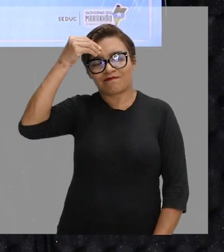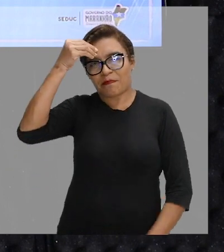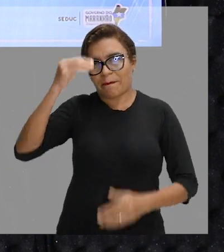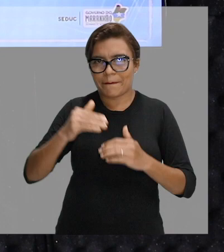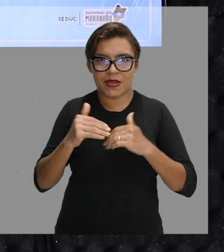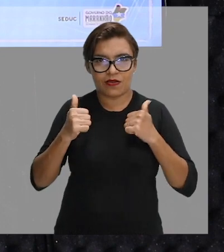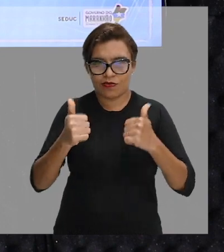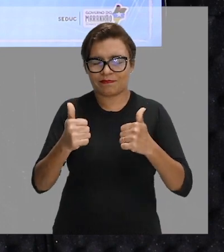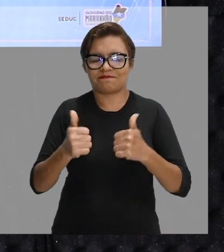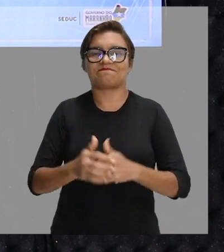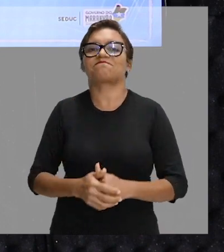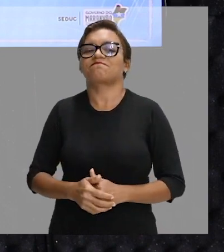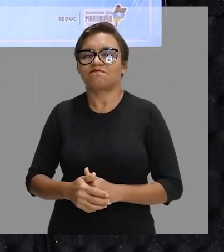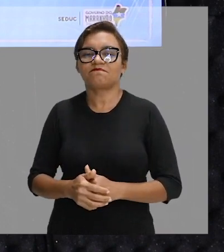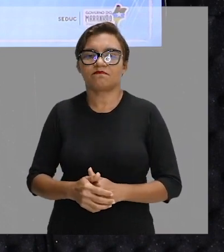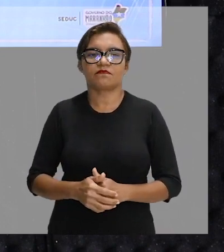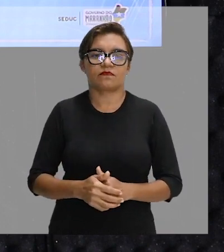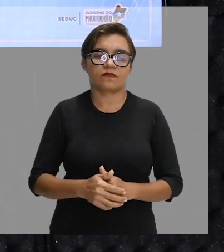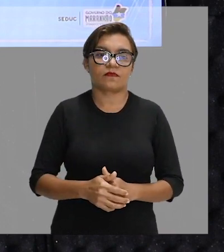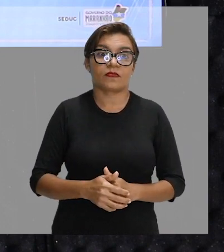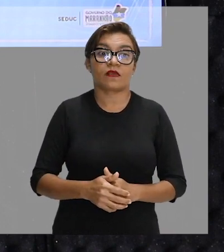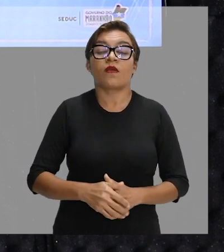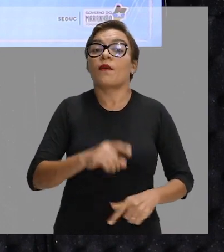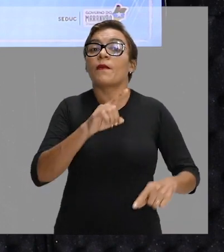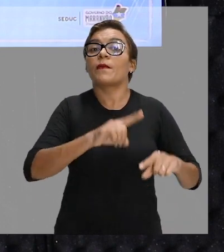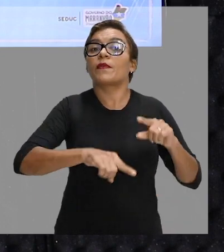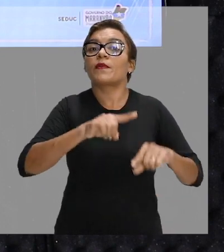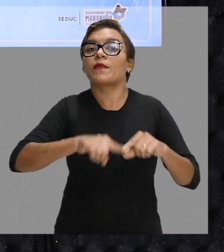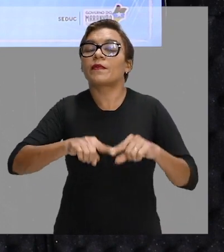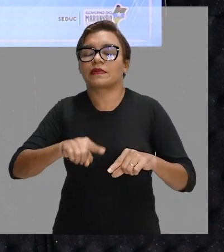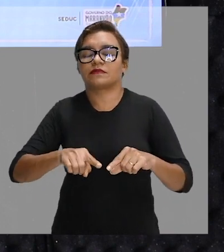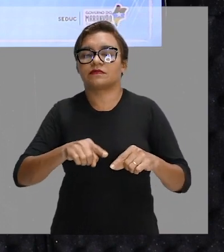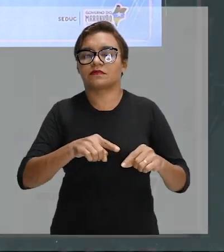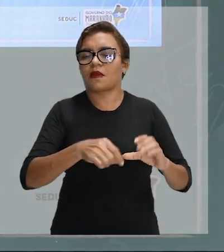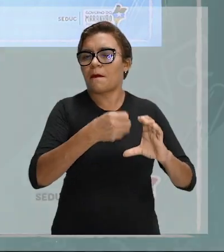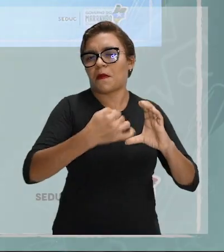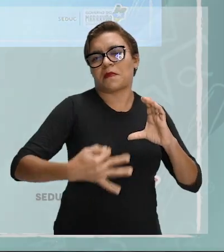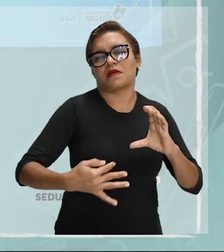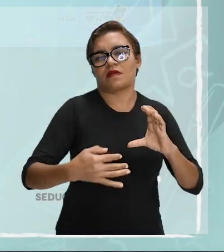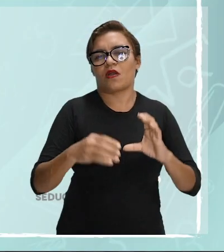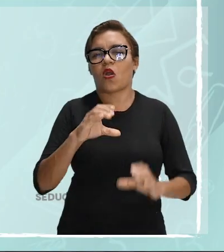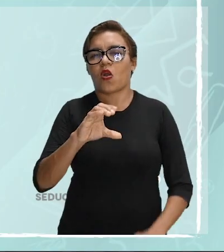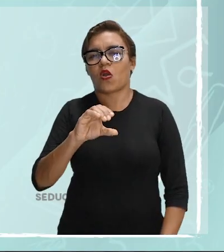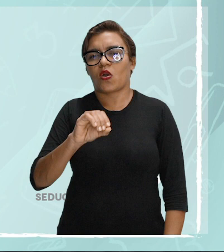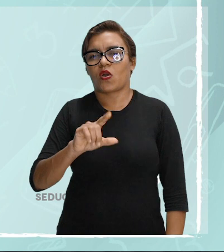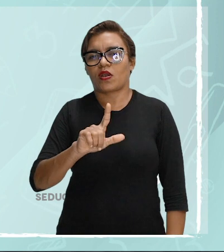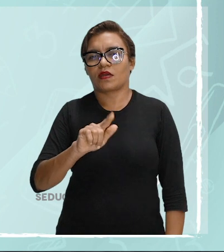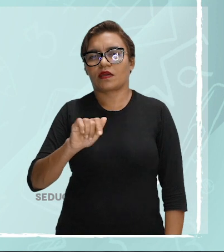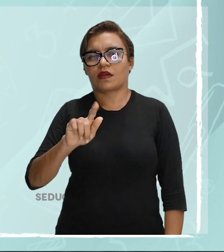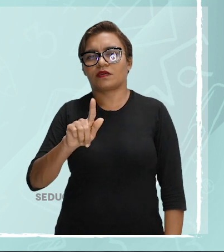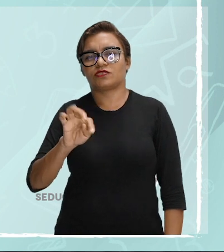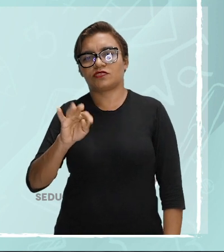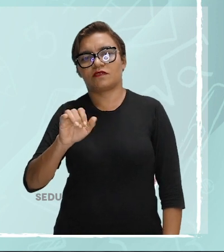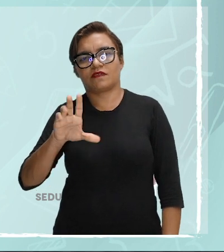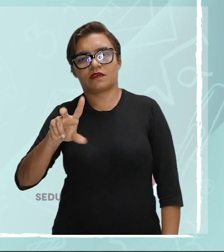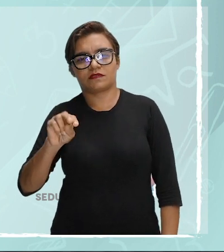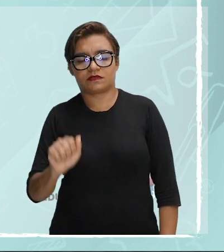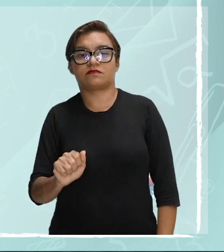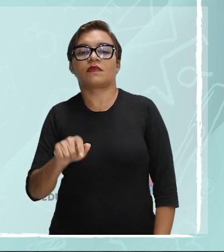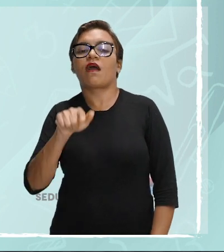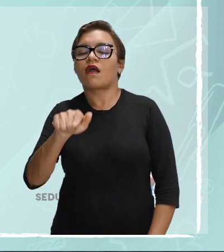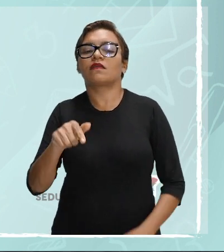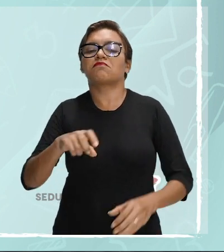turma? Bom, propriedades coligativas. Qual o conceito delas? Então, são propriedades que